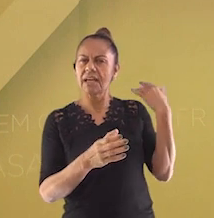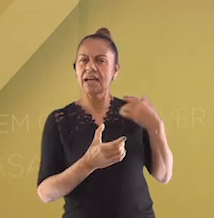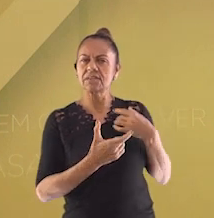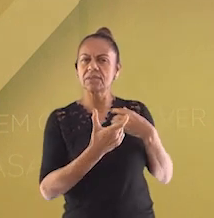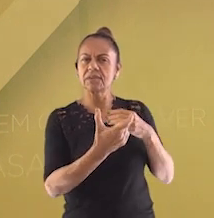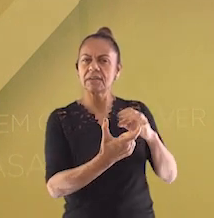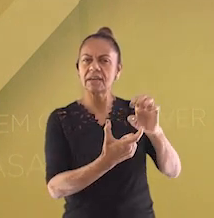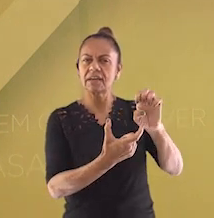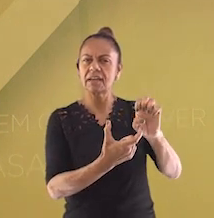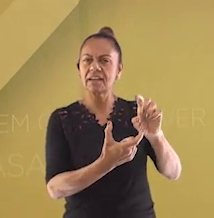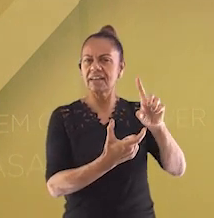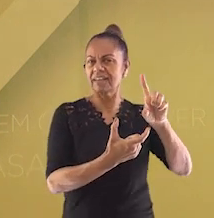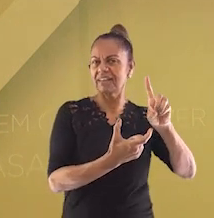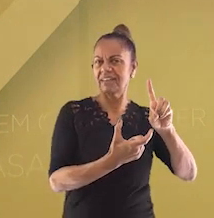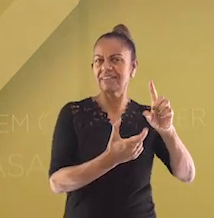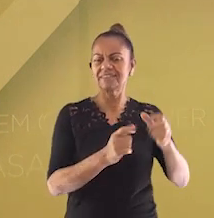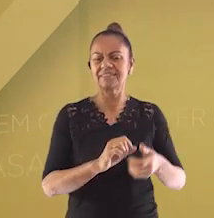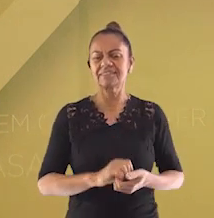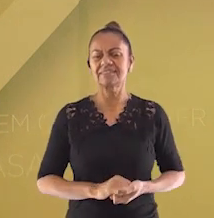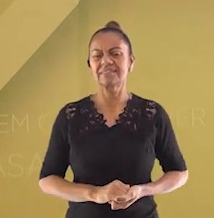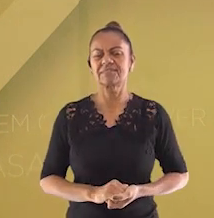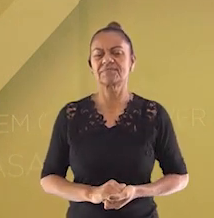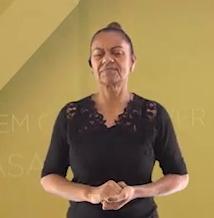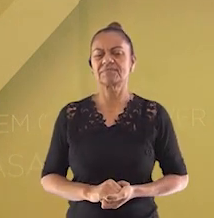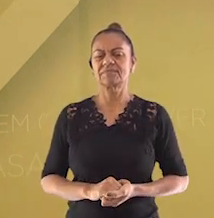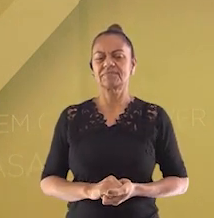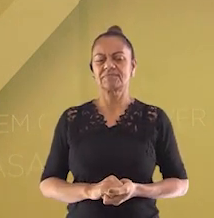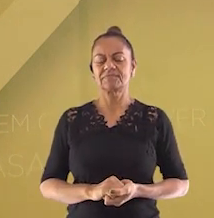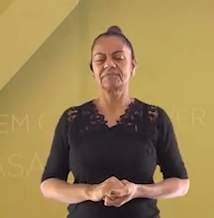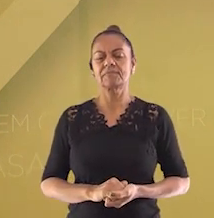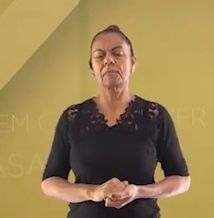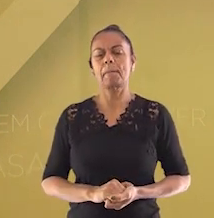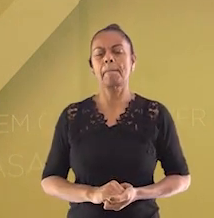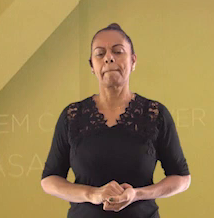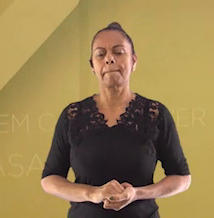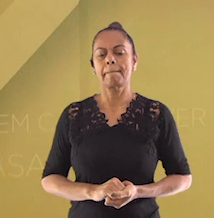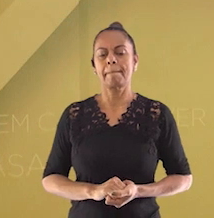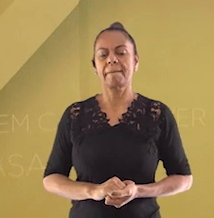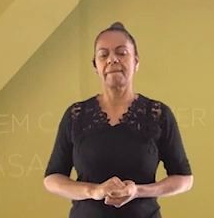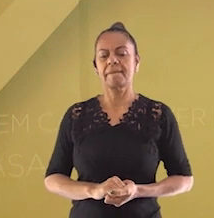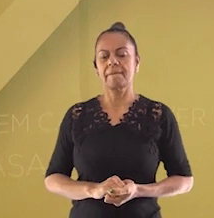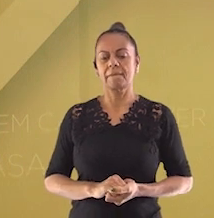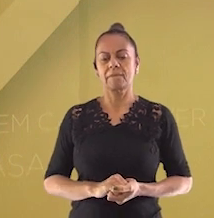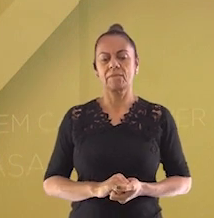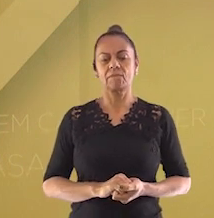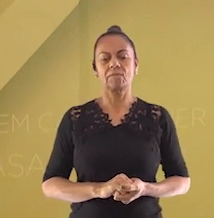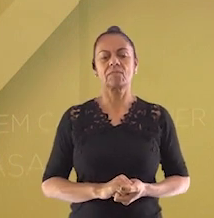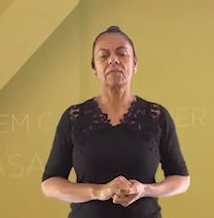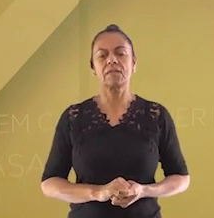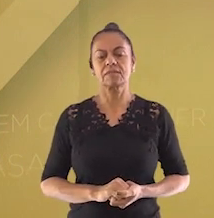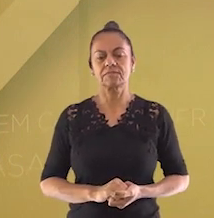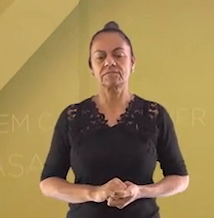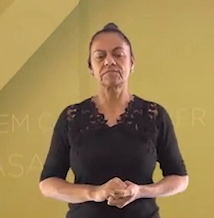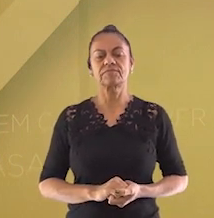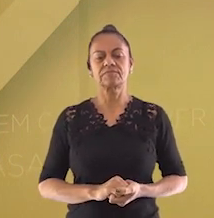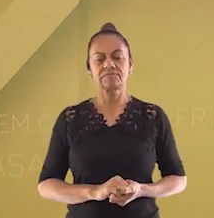como em cookie de baixo apenas adicione-se o Ed curte e watch